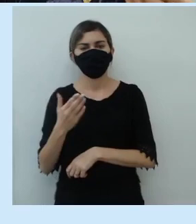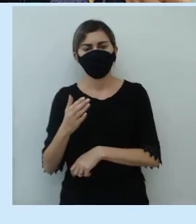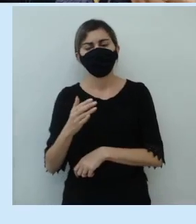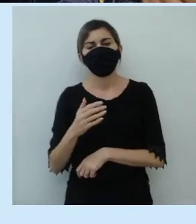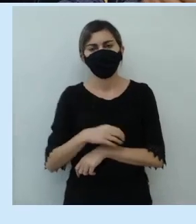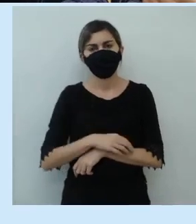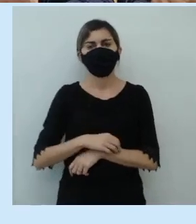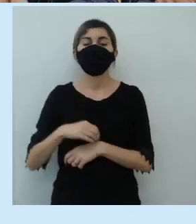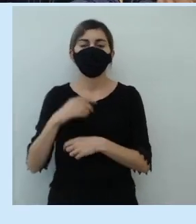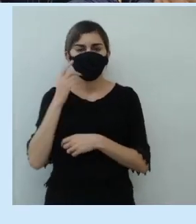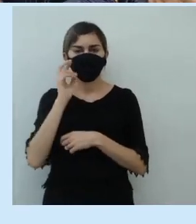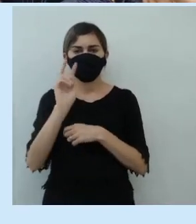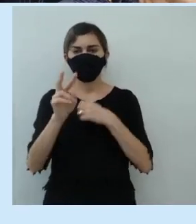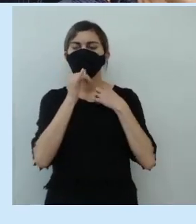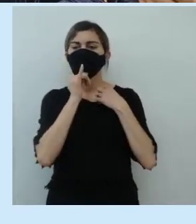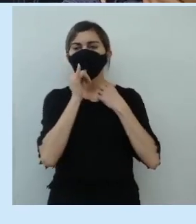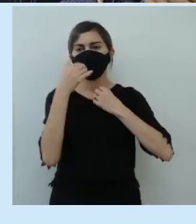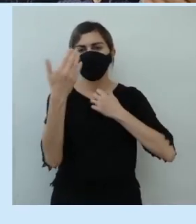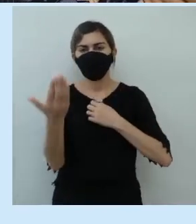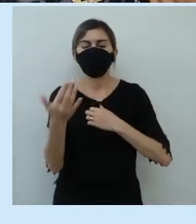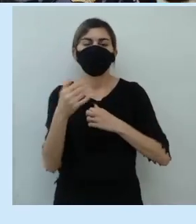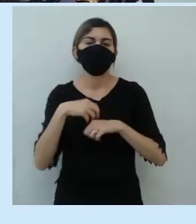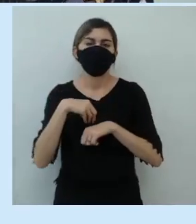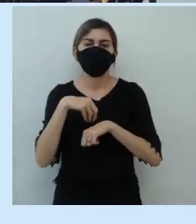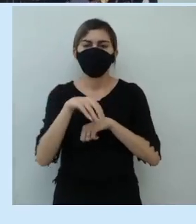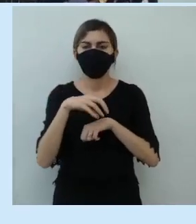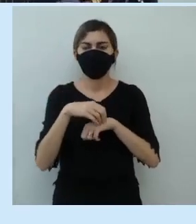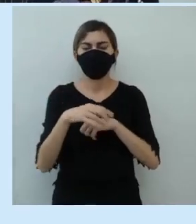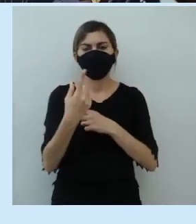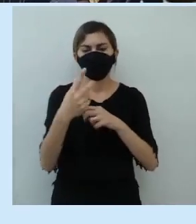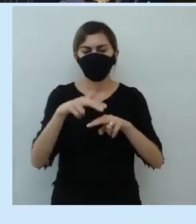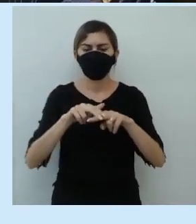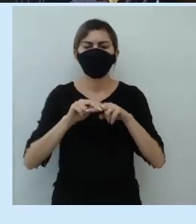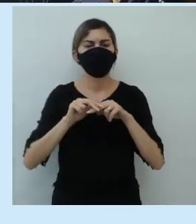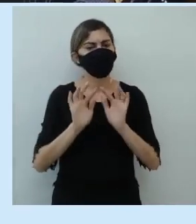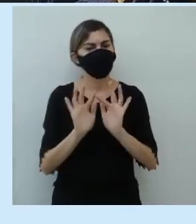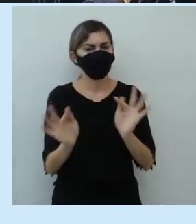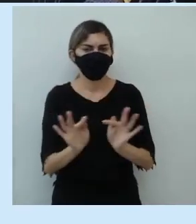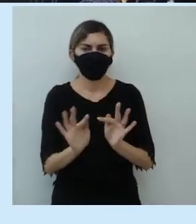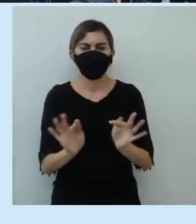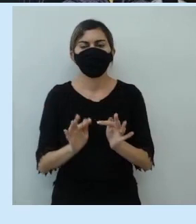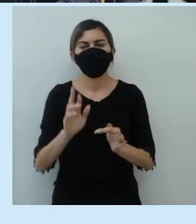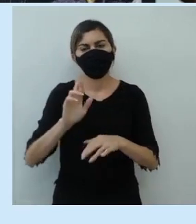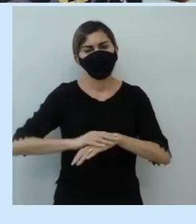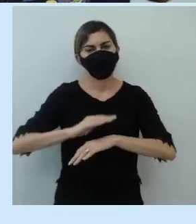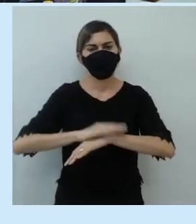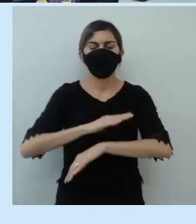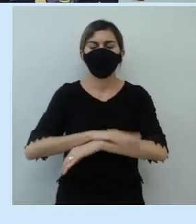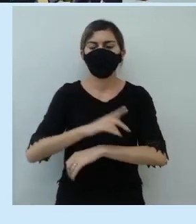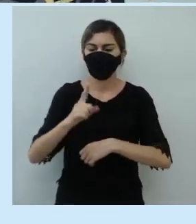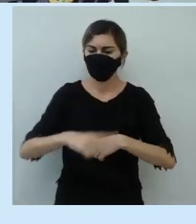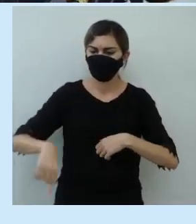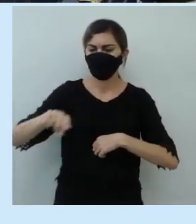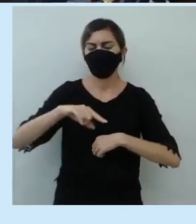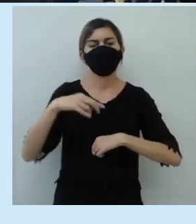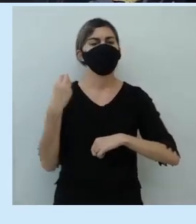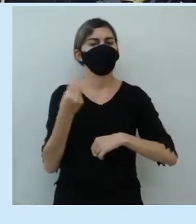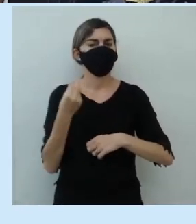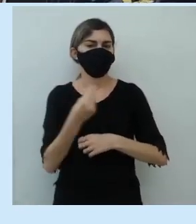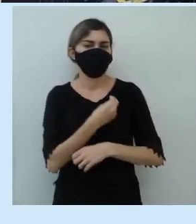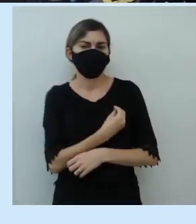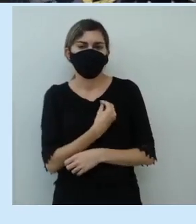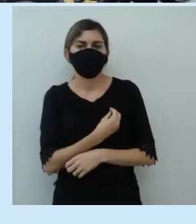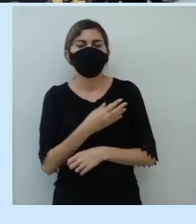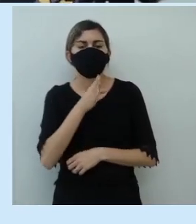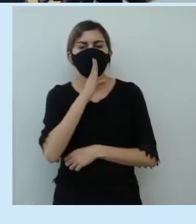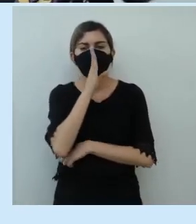interlocutor, né? Vejam aqui, por exemplo, o exemplo que ela dá. Por um motivo muito simples, respondeu a rã. Porque nós, como vivemos